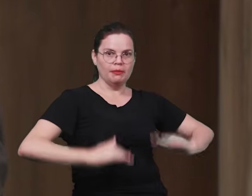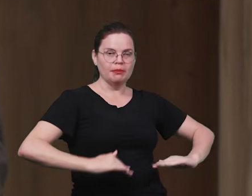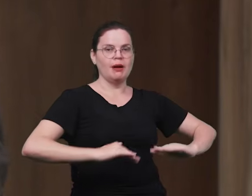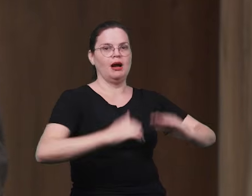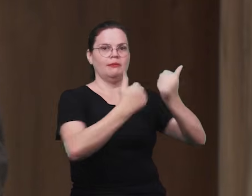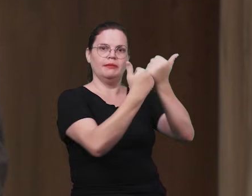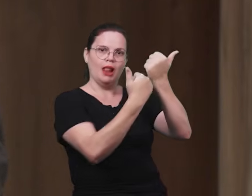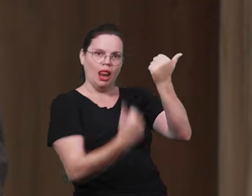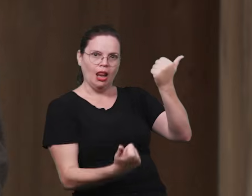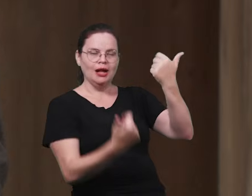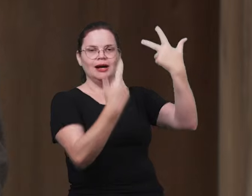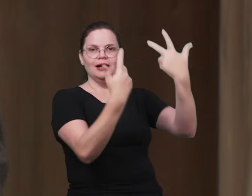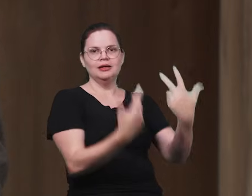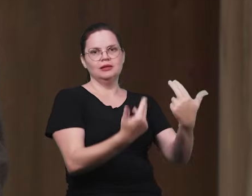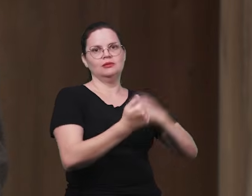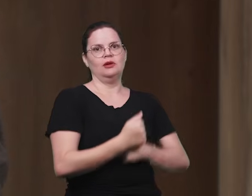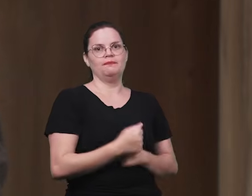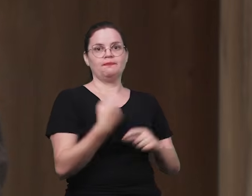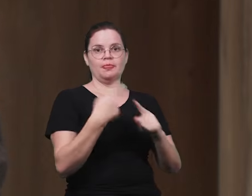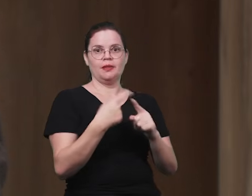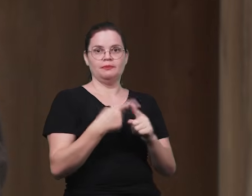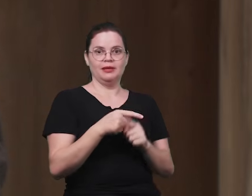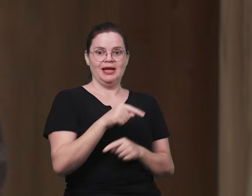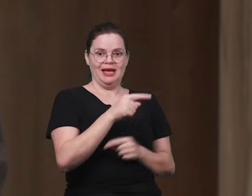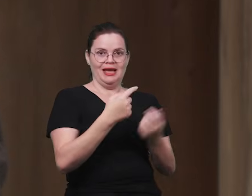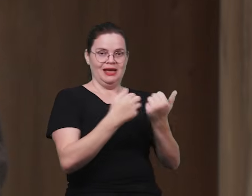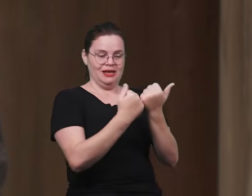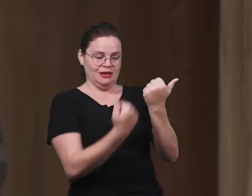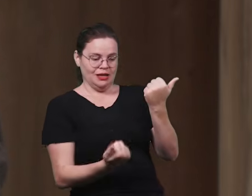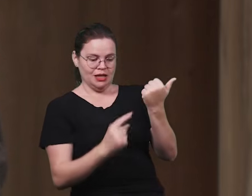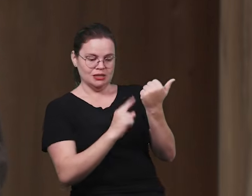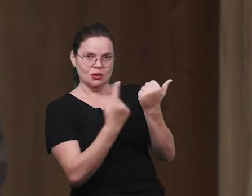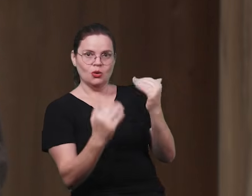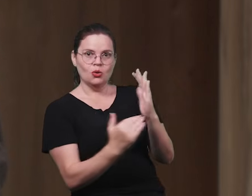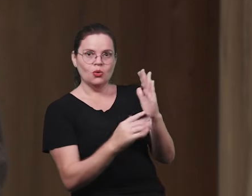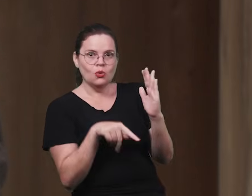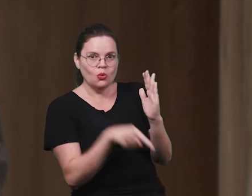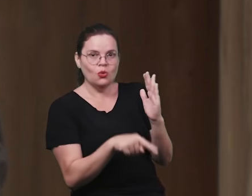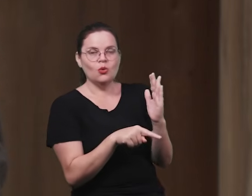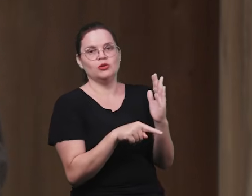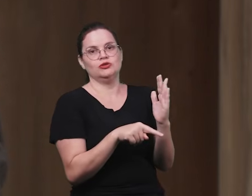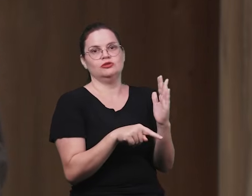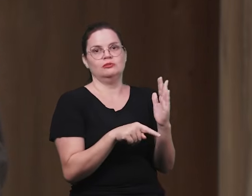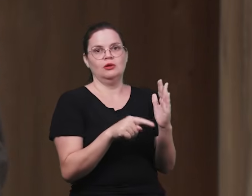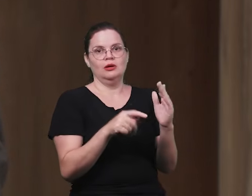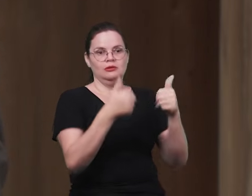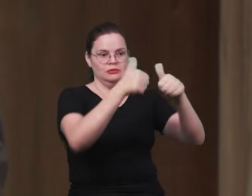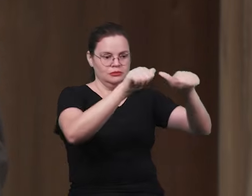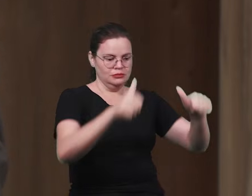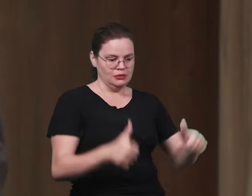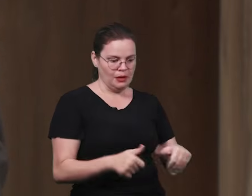herança do babilônico, porque quando chega no Império Romano, o que aconteceu?